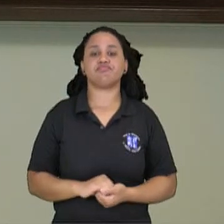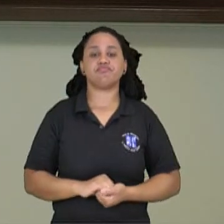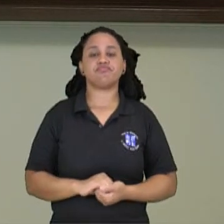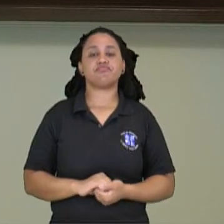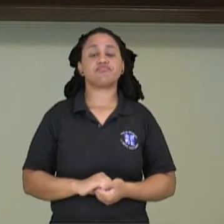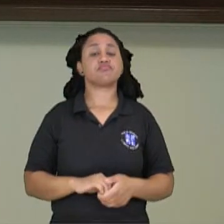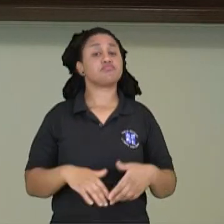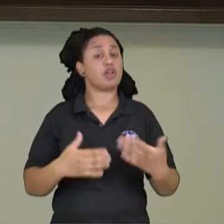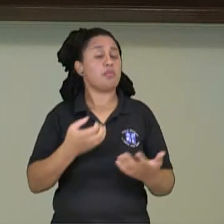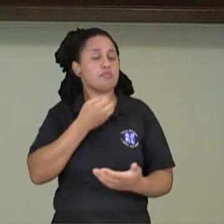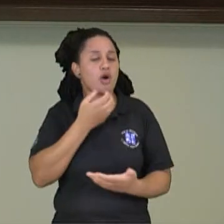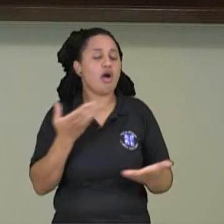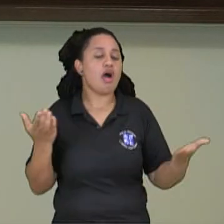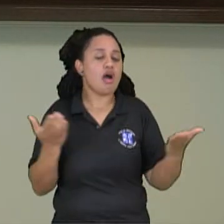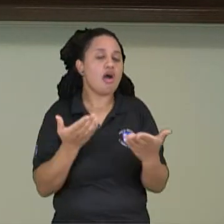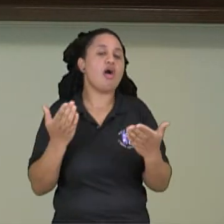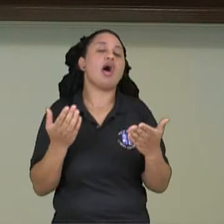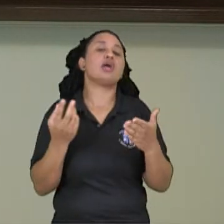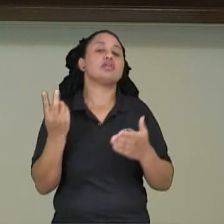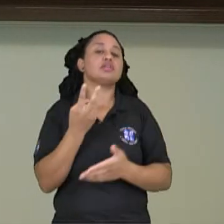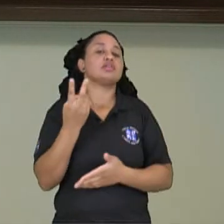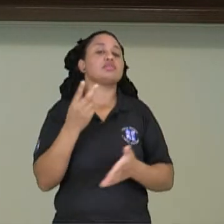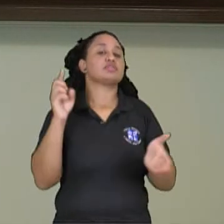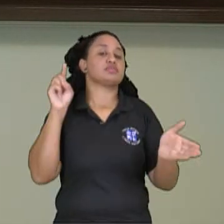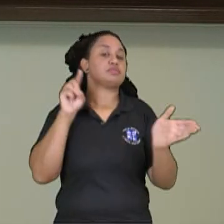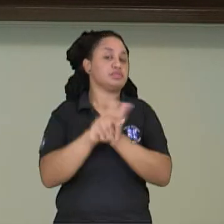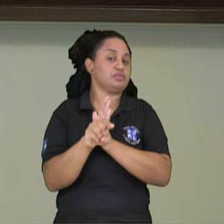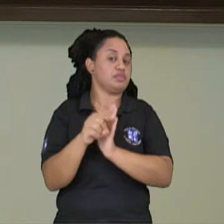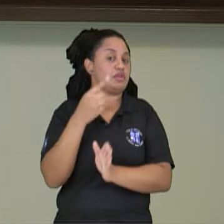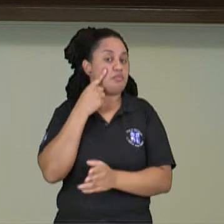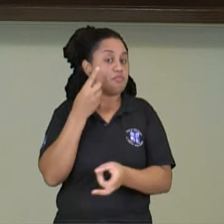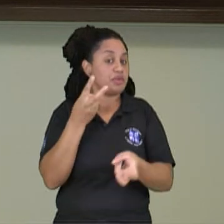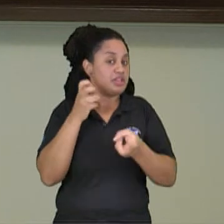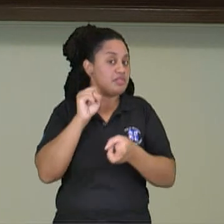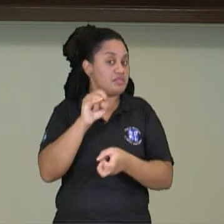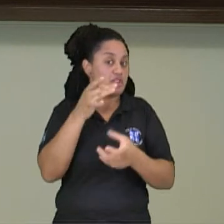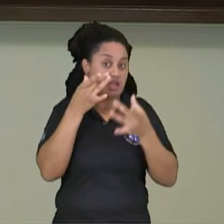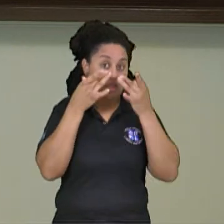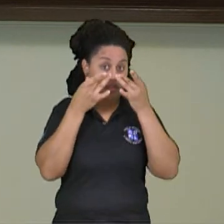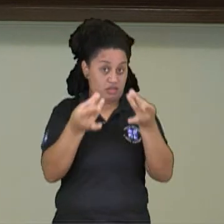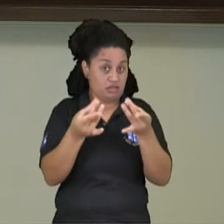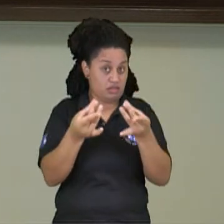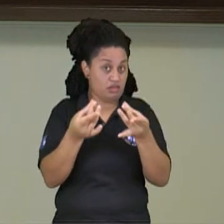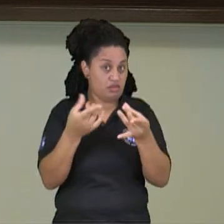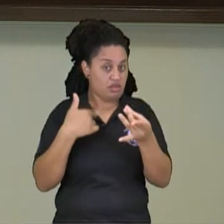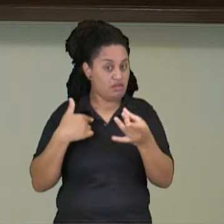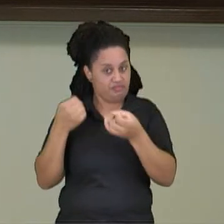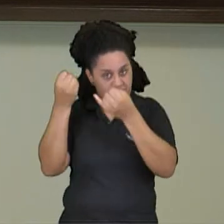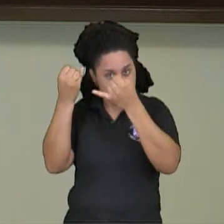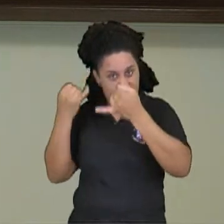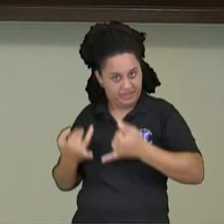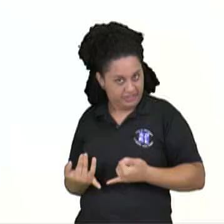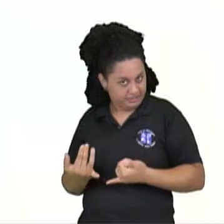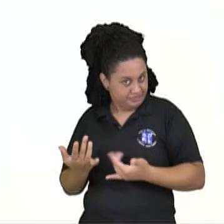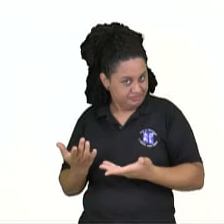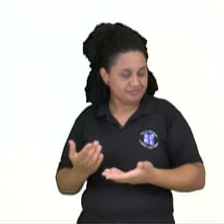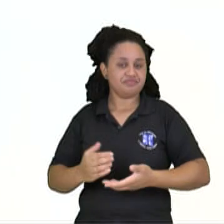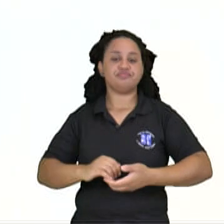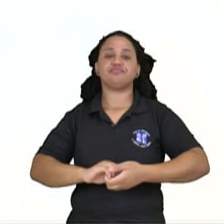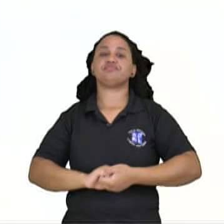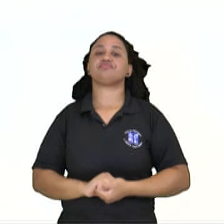Bom, agora nosso segundo quiz. Vamos lá? Vamos ver se você prestou atenção no que a prof falou agora?